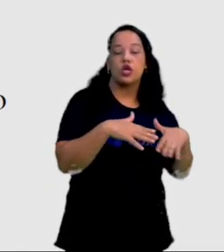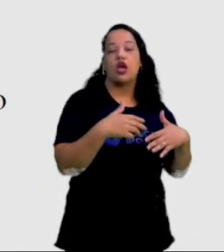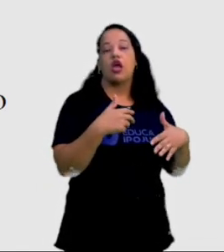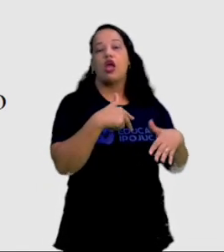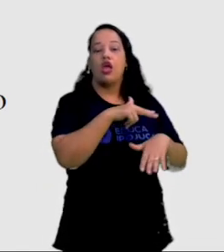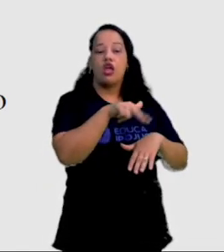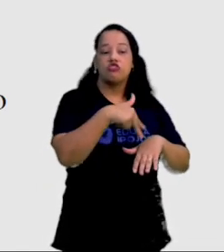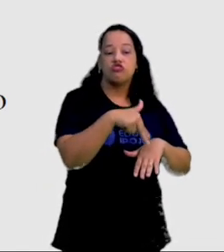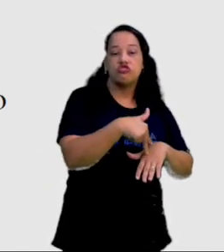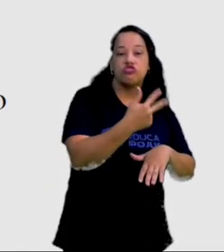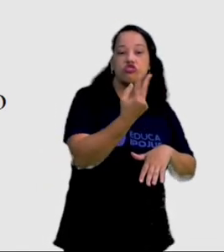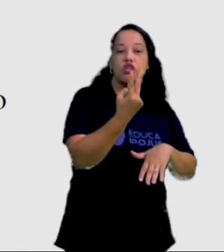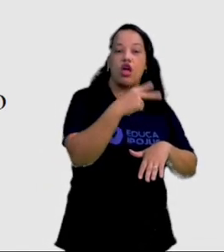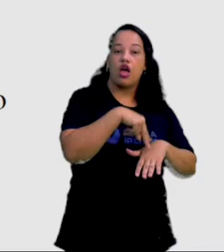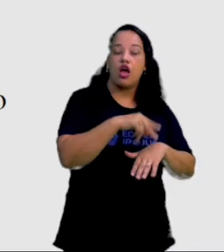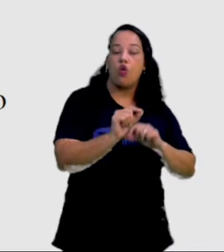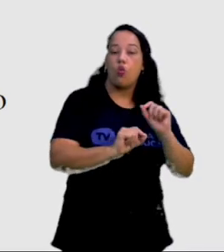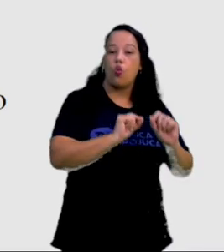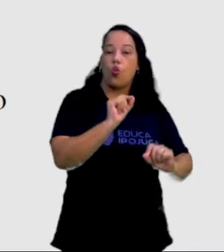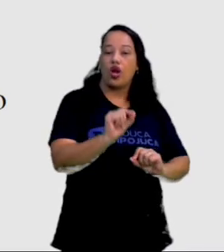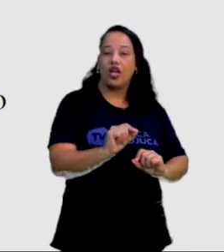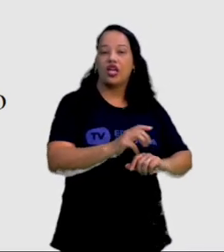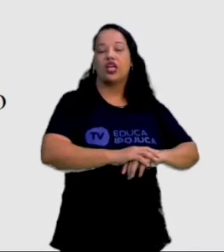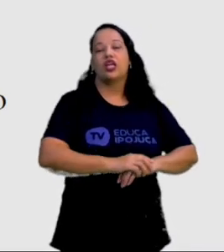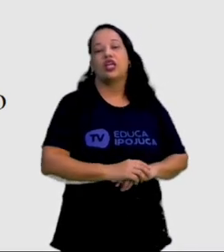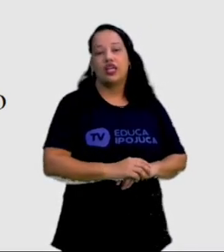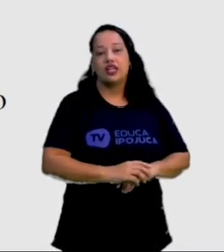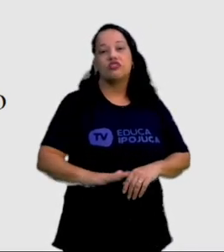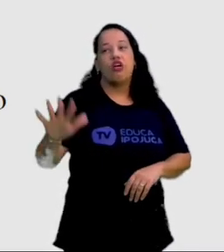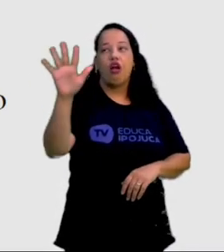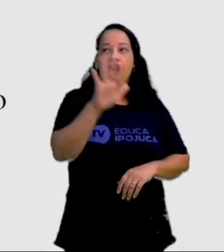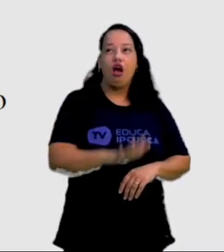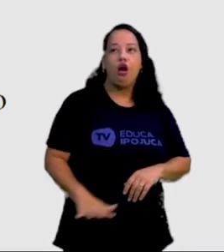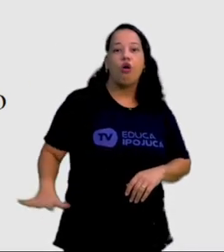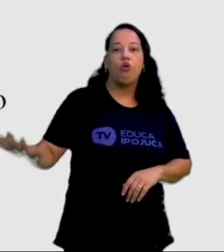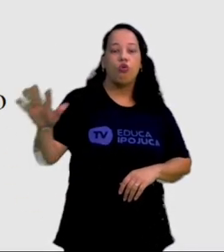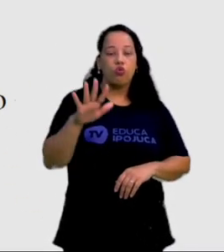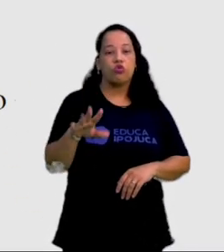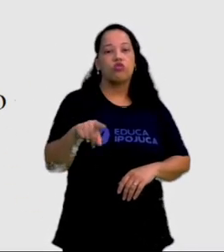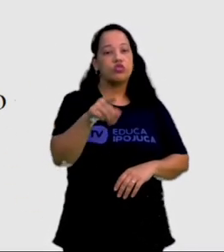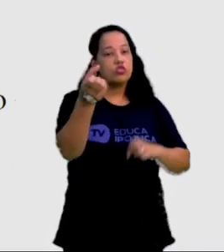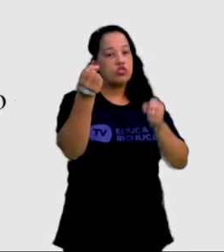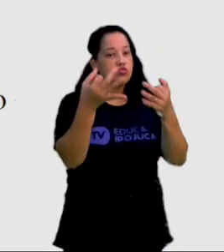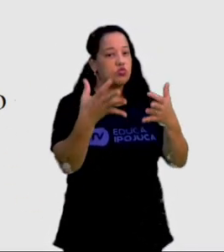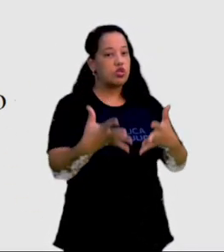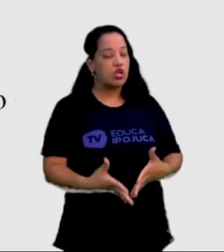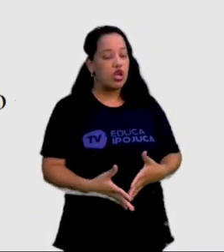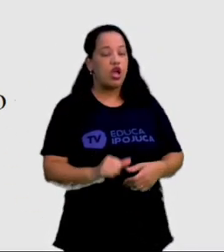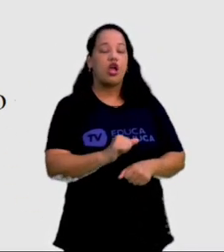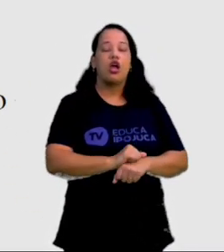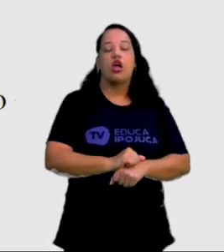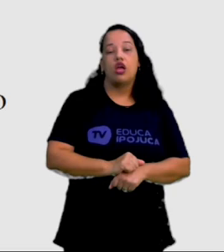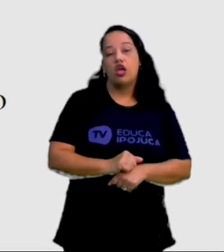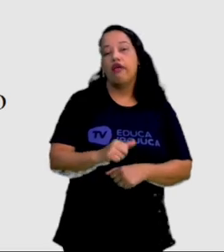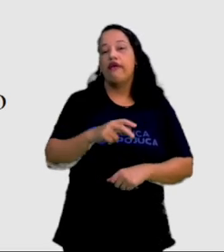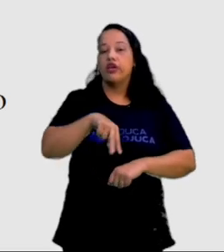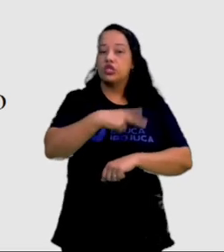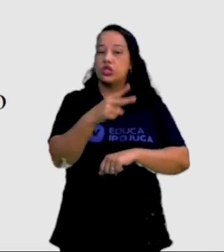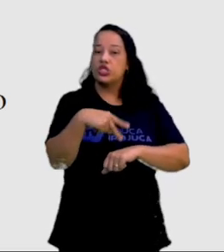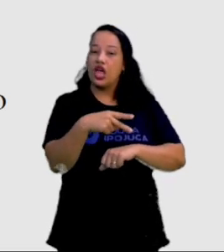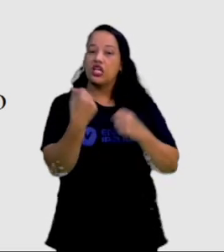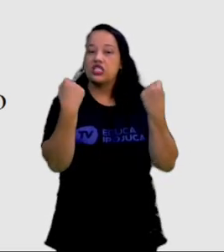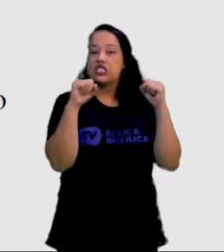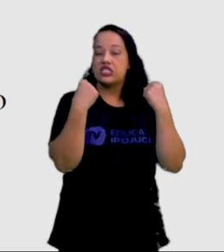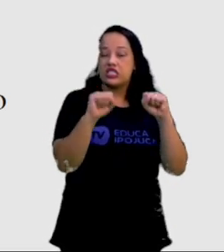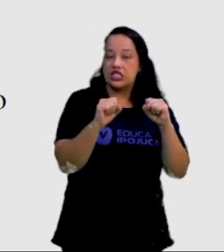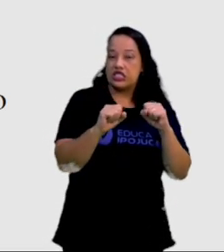ginástica geral. Eu quero que você descreva com suas palavras a ginástica de condicionamento físico. Terceiro,